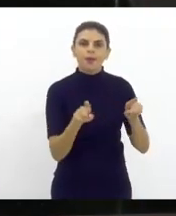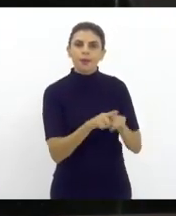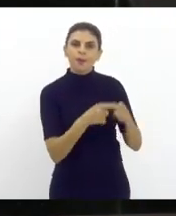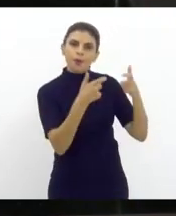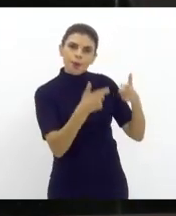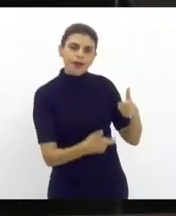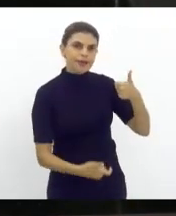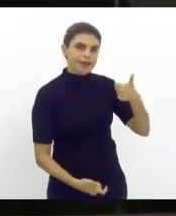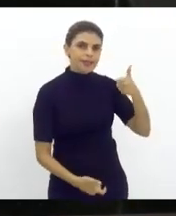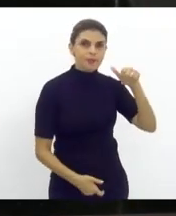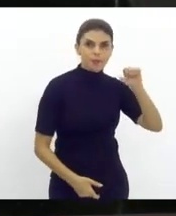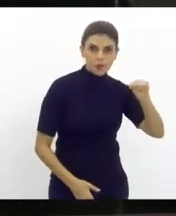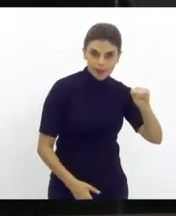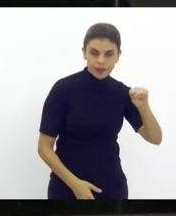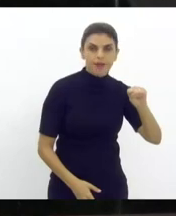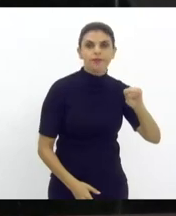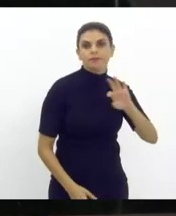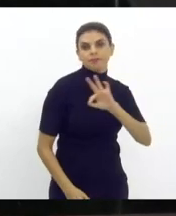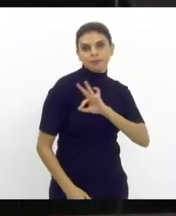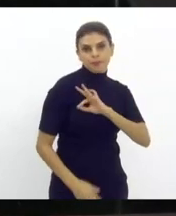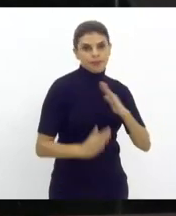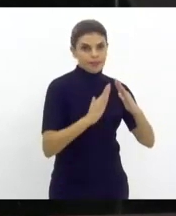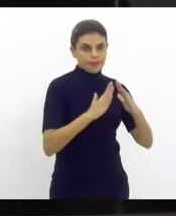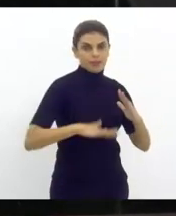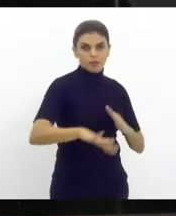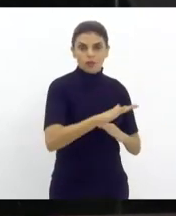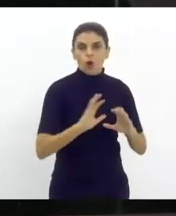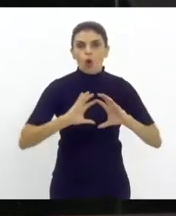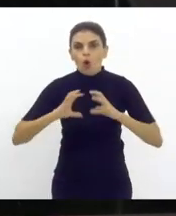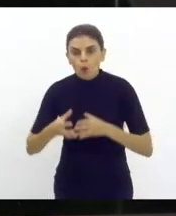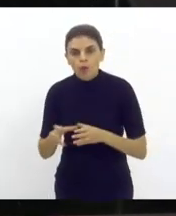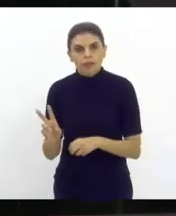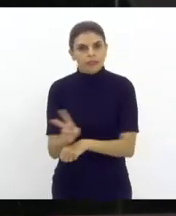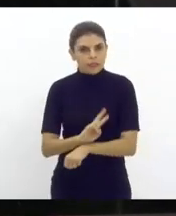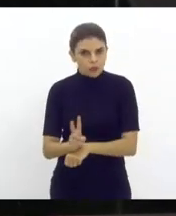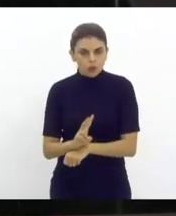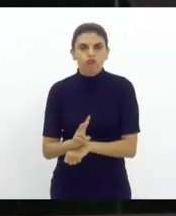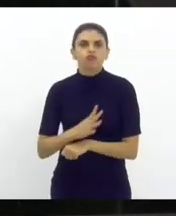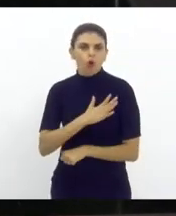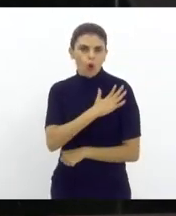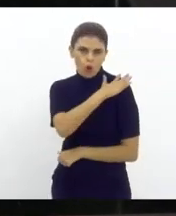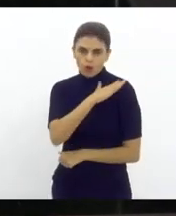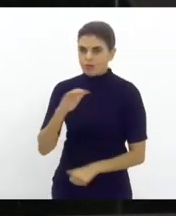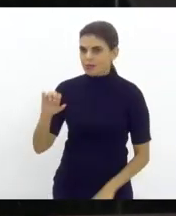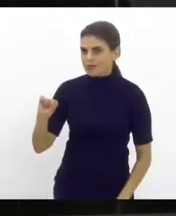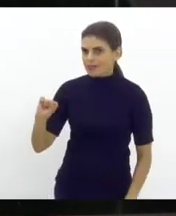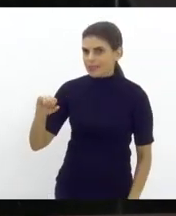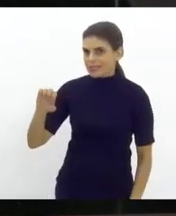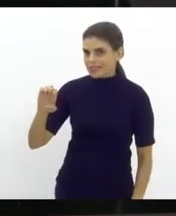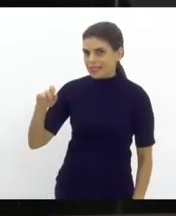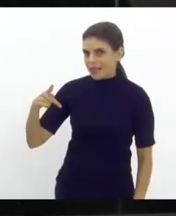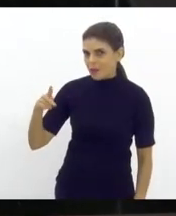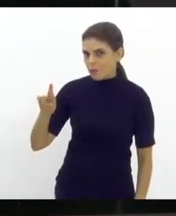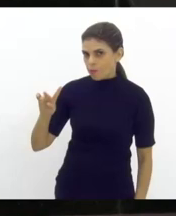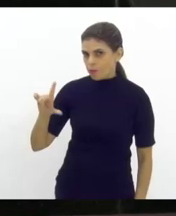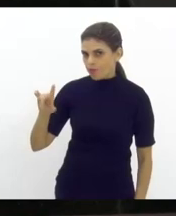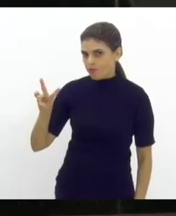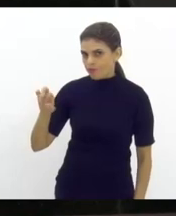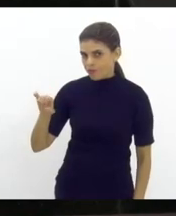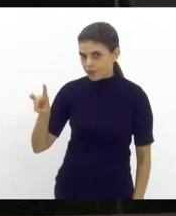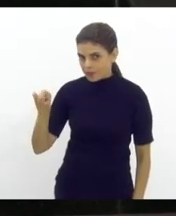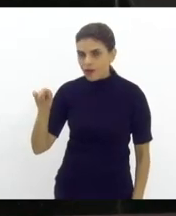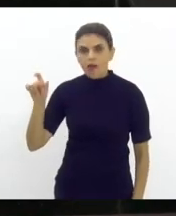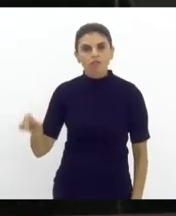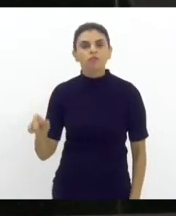18º Batalhão na reunião que nós fizemos aqui da comissão de segurança Coronel sepúlpito que realmente está fazendo um trabalho sensacional você liga